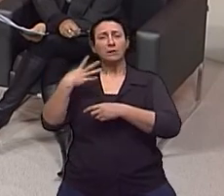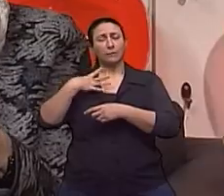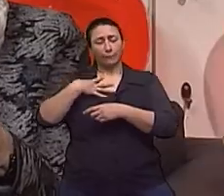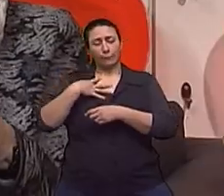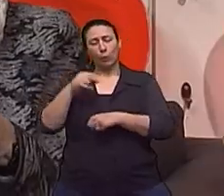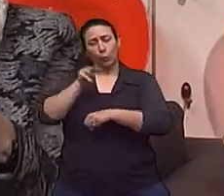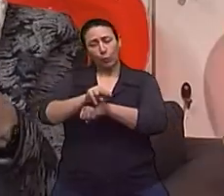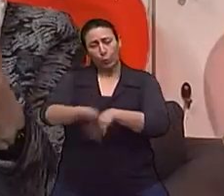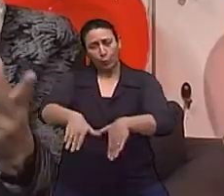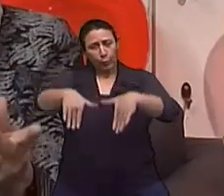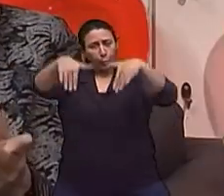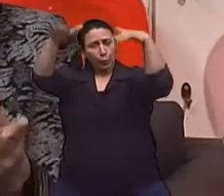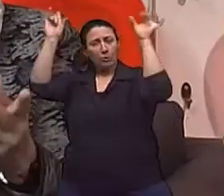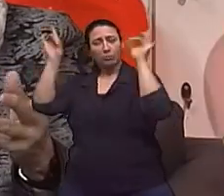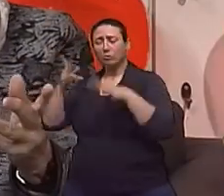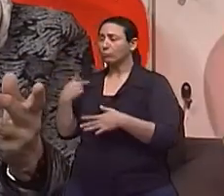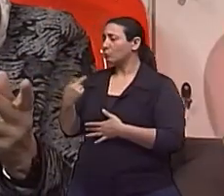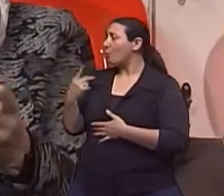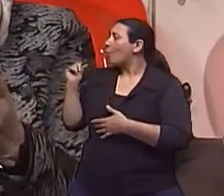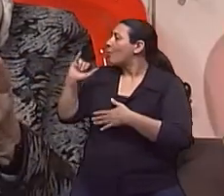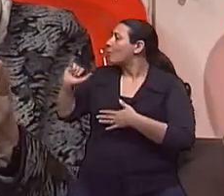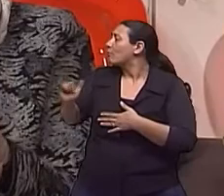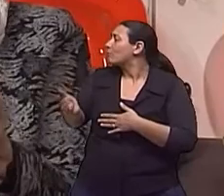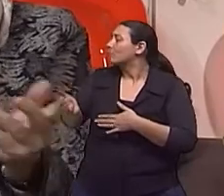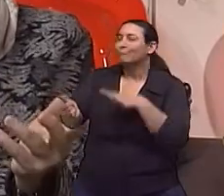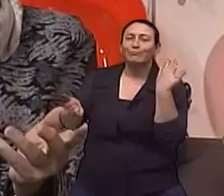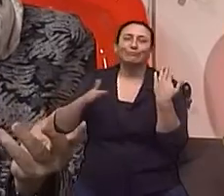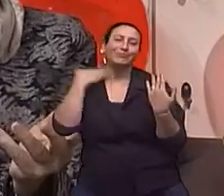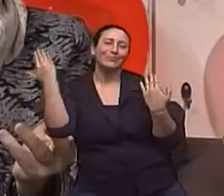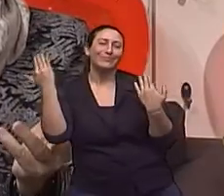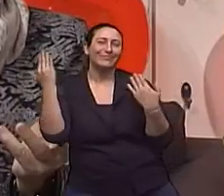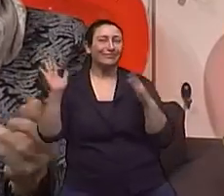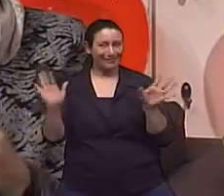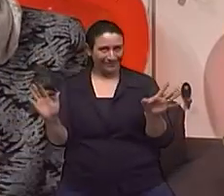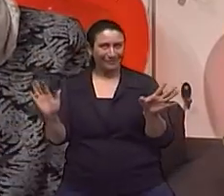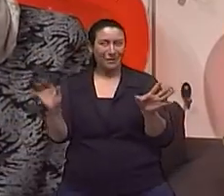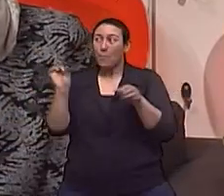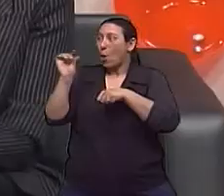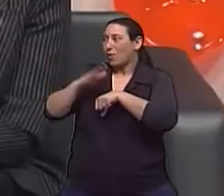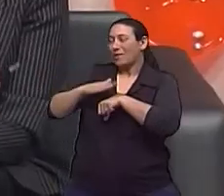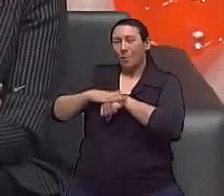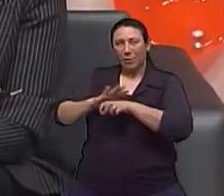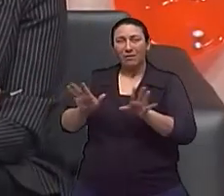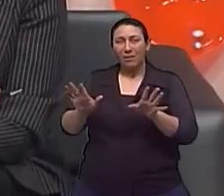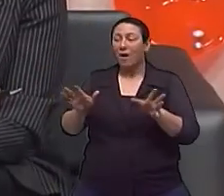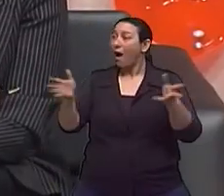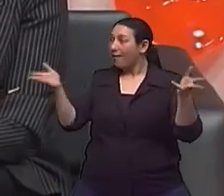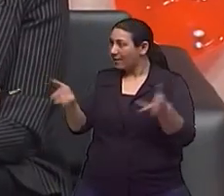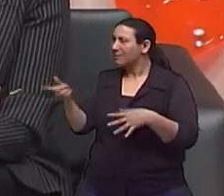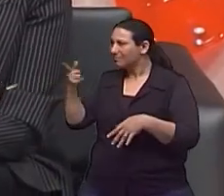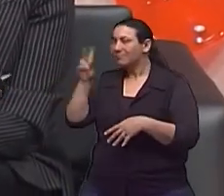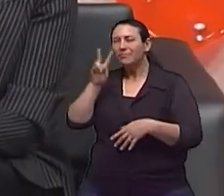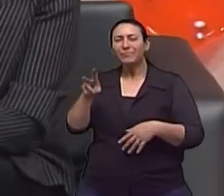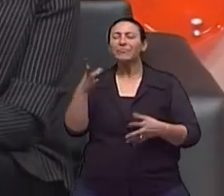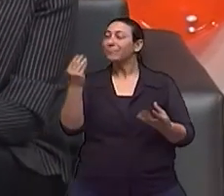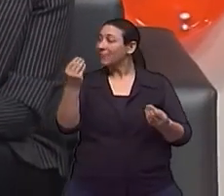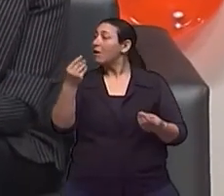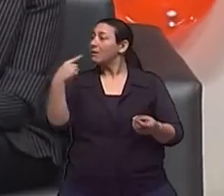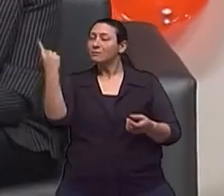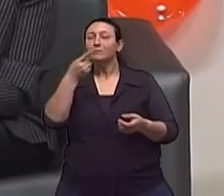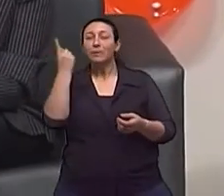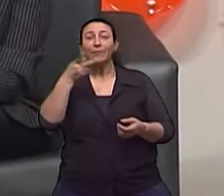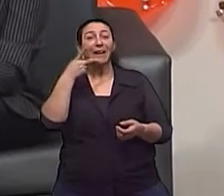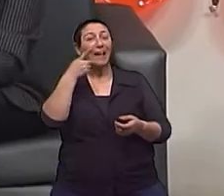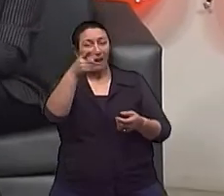poucos anos para aproveitar aquela esta situação descobriram Por que que né mandava a gente dizer